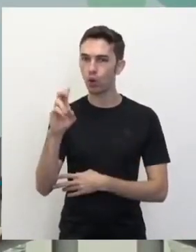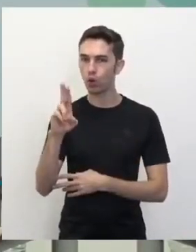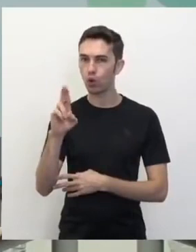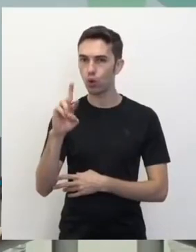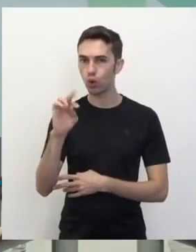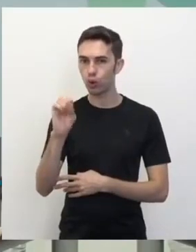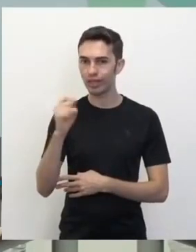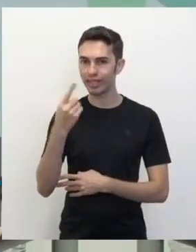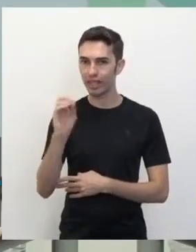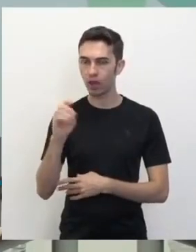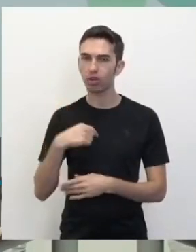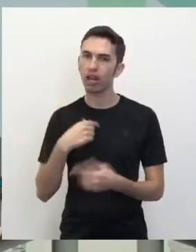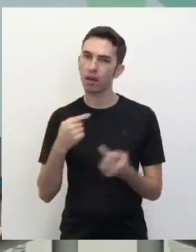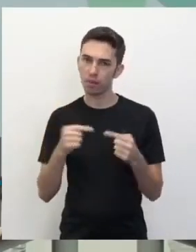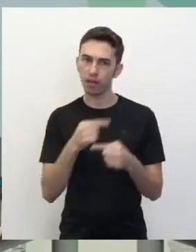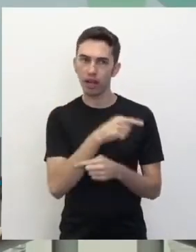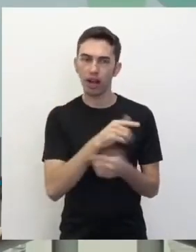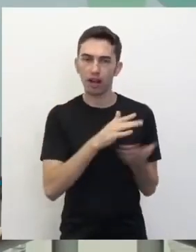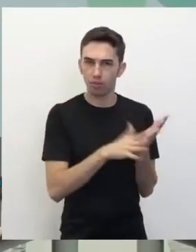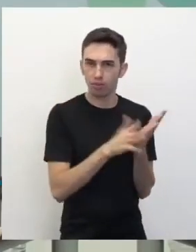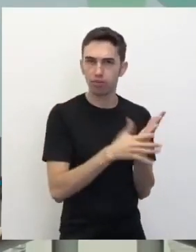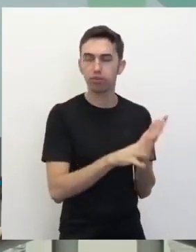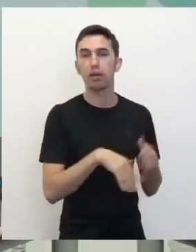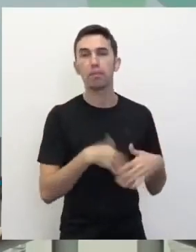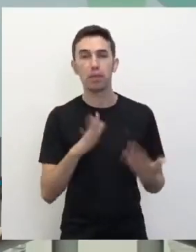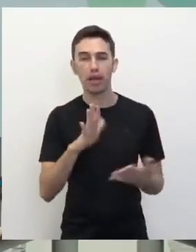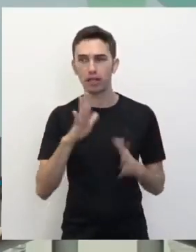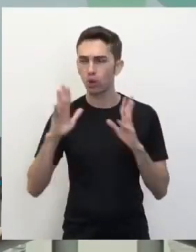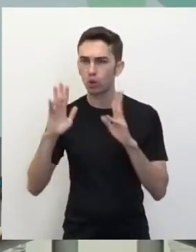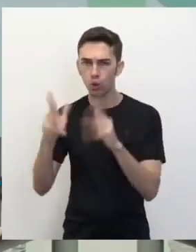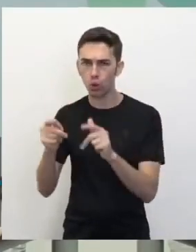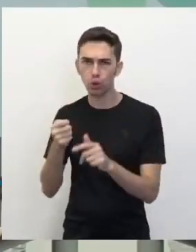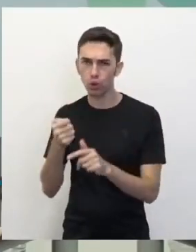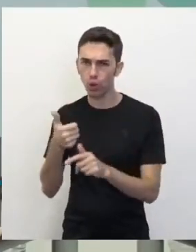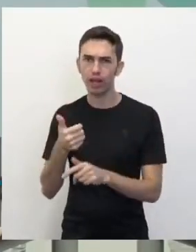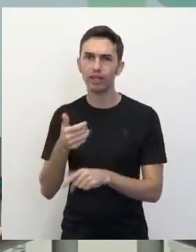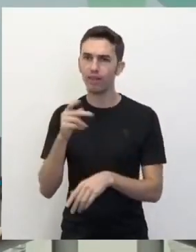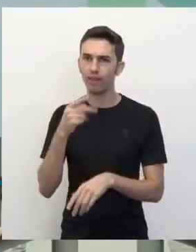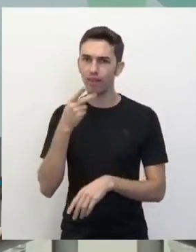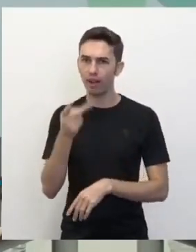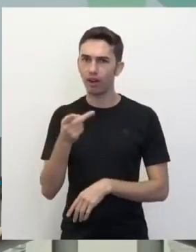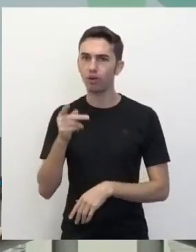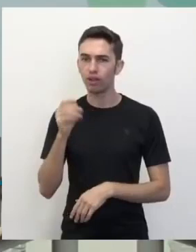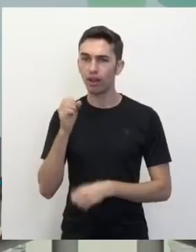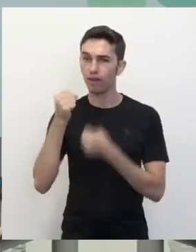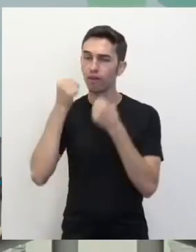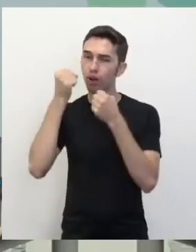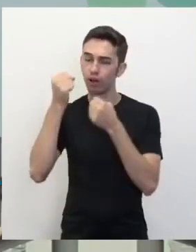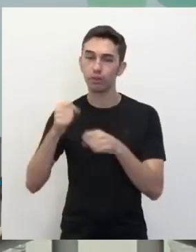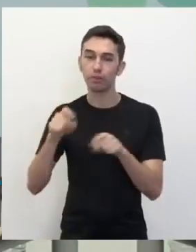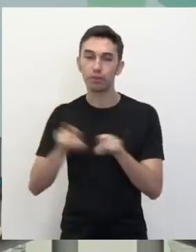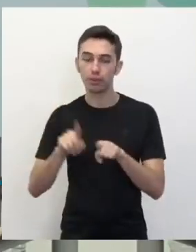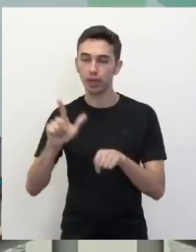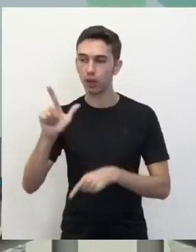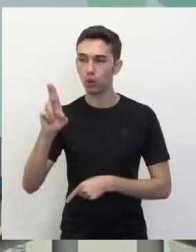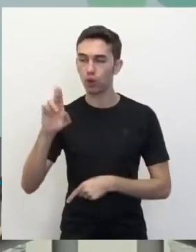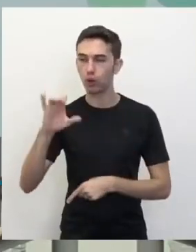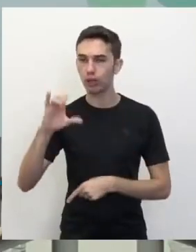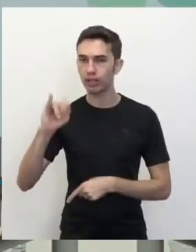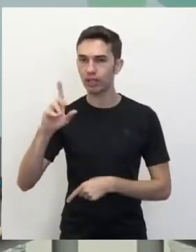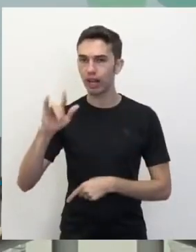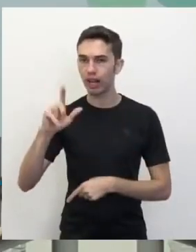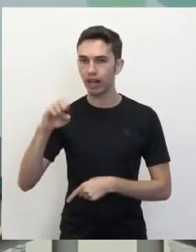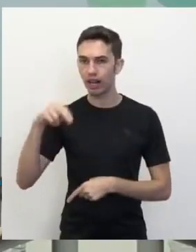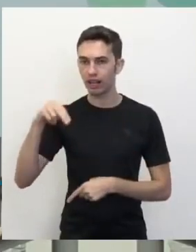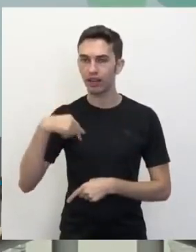a escola de samba. Mas a maioria colocando forte, e eu até achei uma legal aqui, ó. Lucilene, escola de